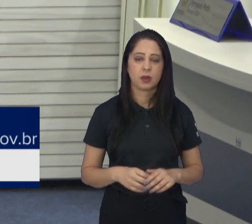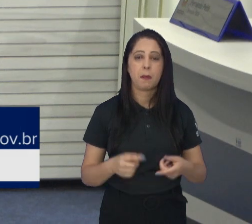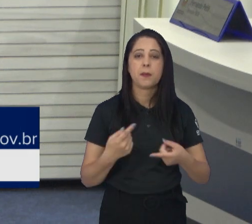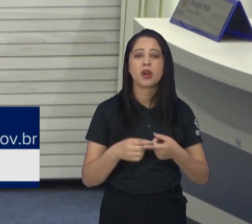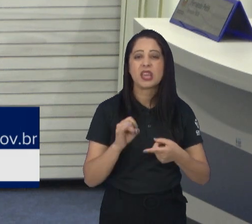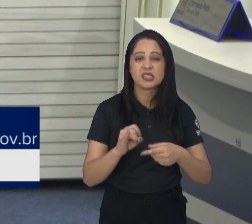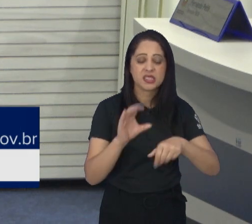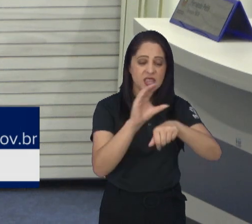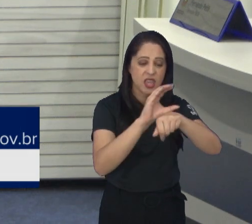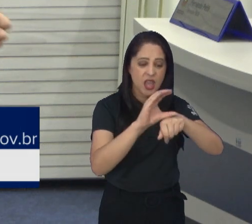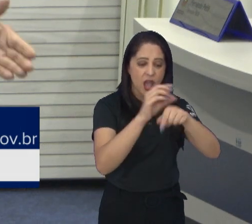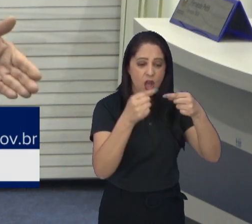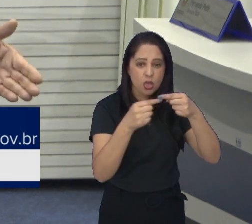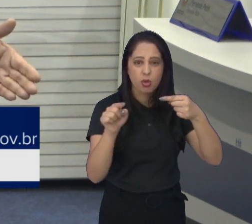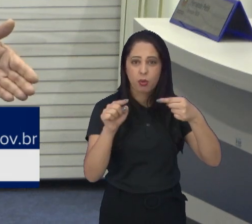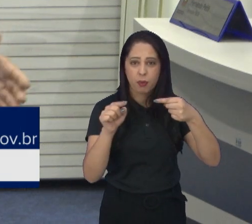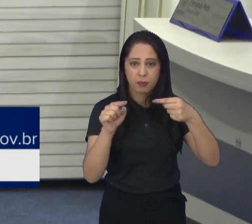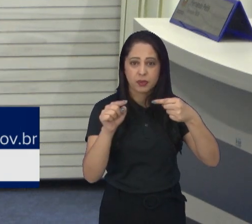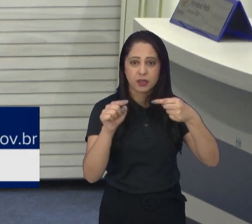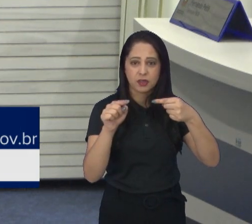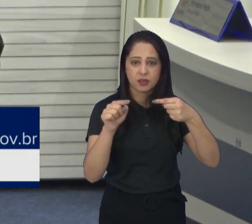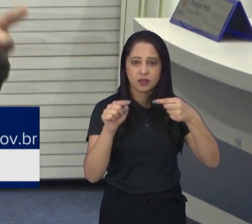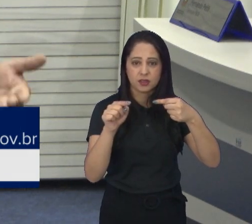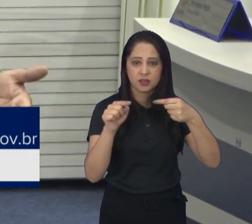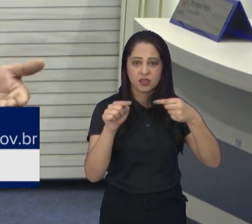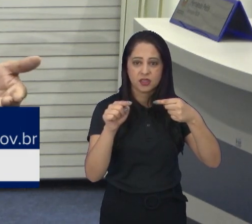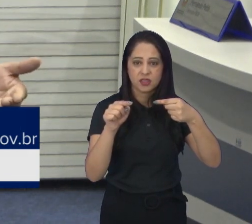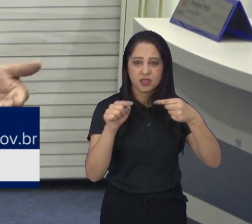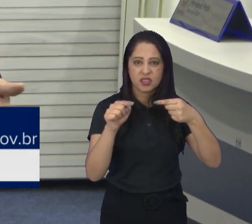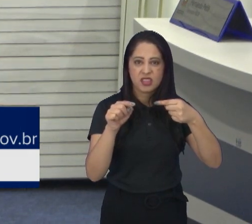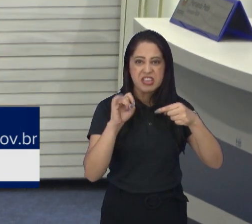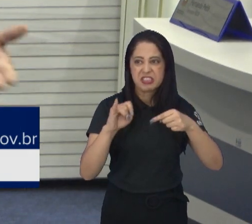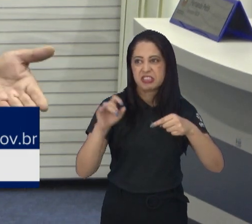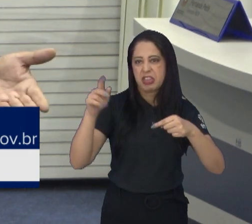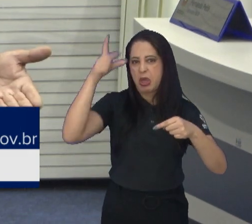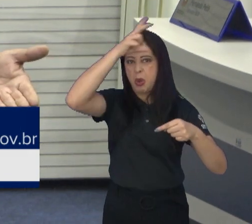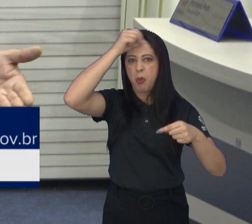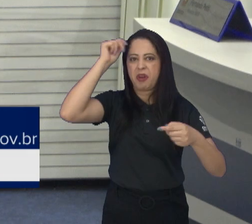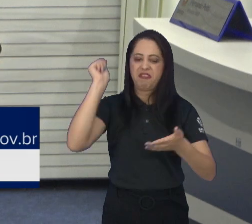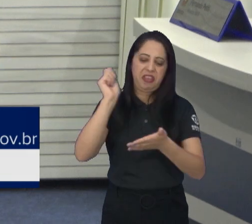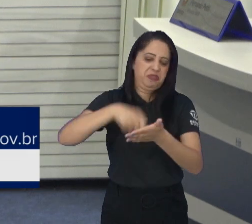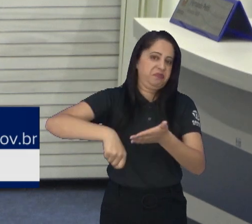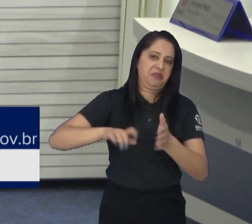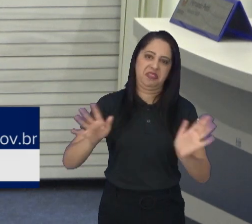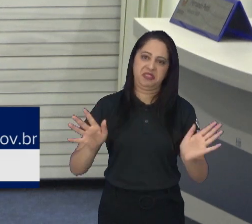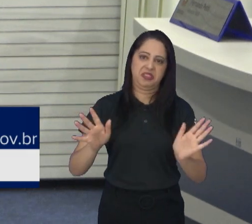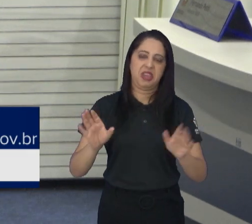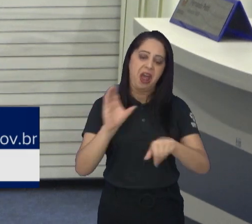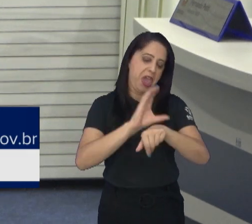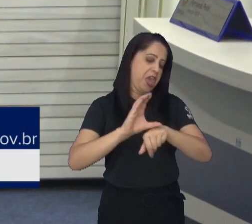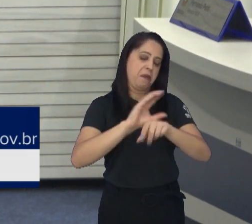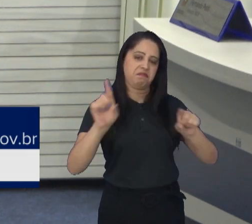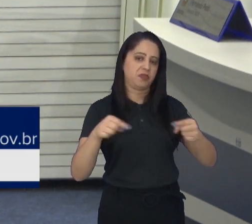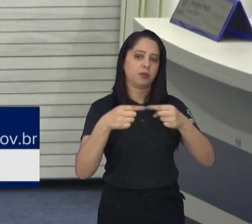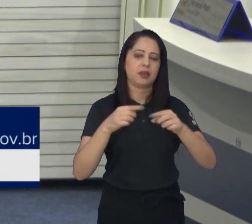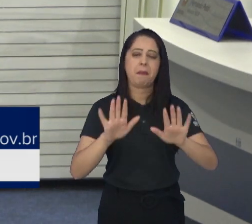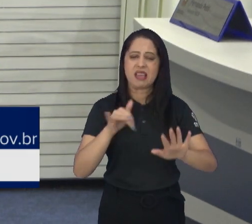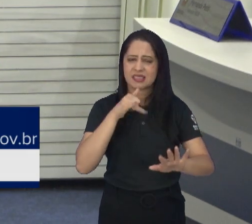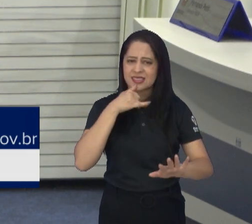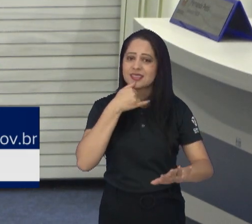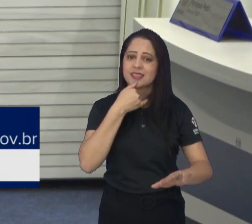inconstitucionalidade, desde que aprovado no plenário o prefeito sancionar, ele torna-se constitucional, esse é o meu entendimento. Agora, é uma